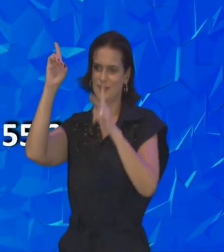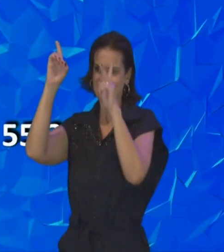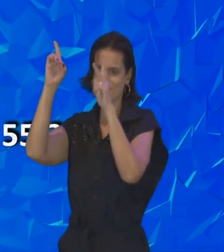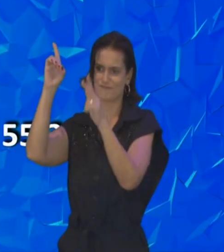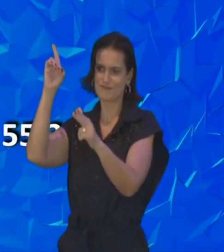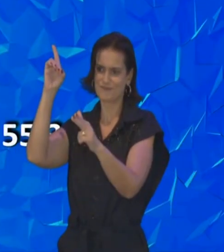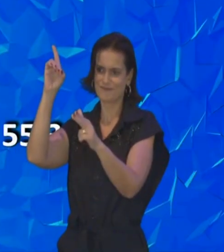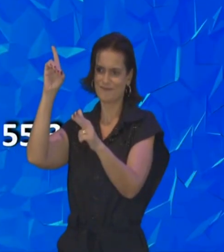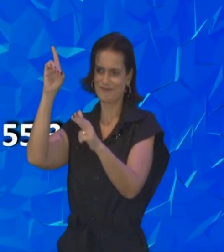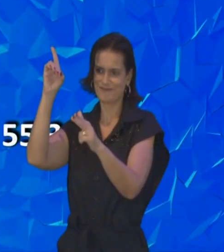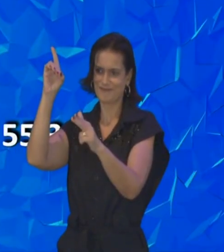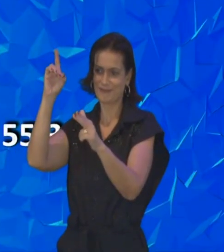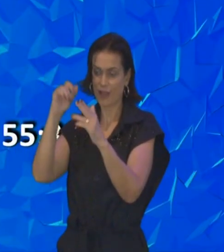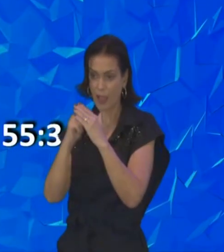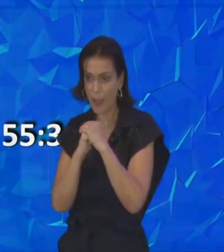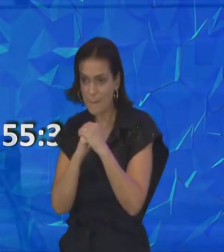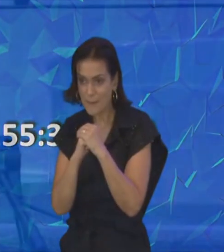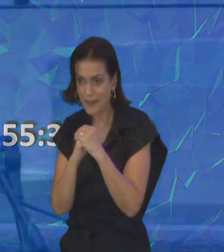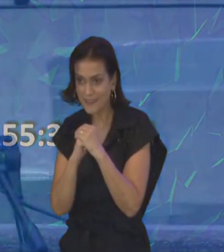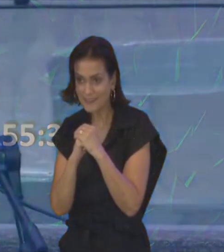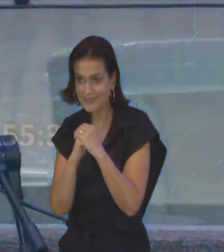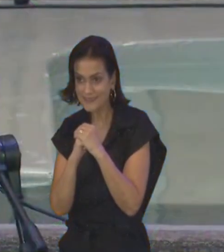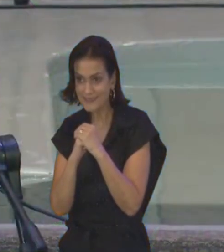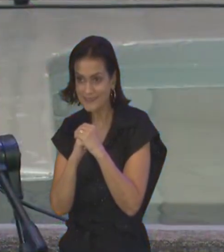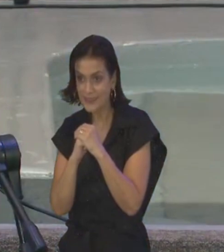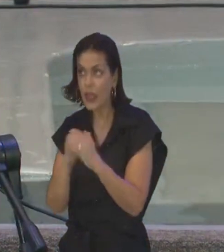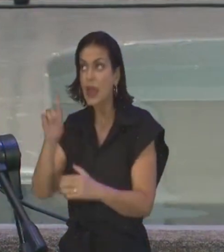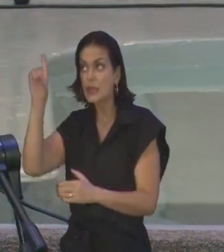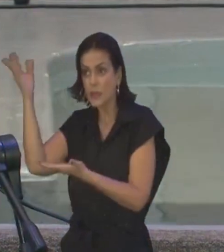Este é o convite gracioso de Deus para você.